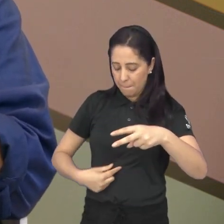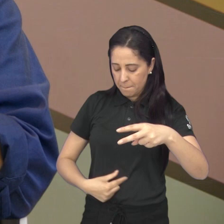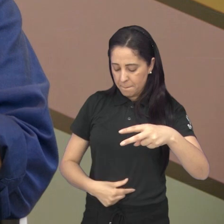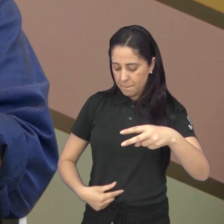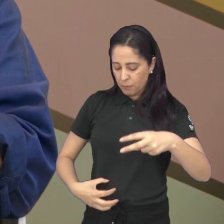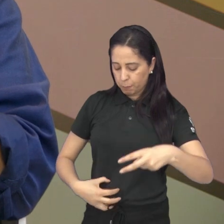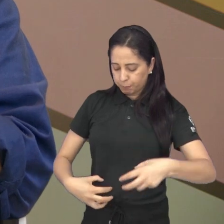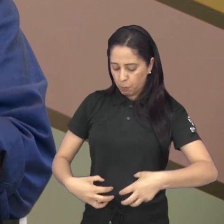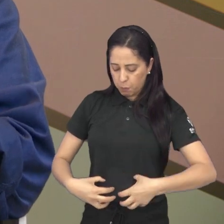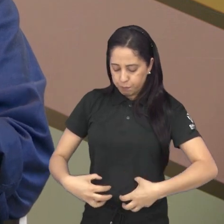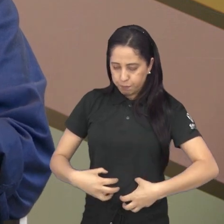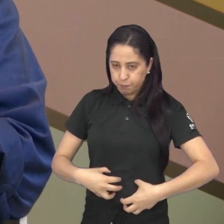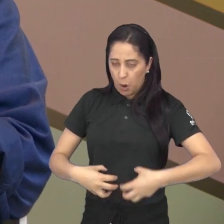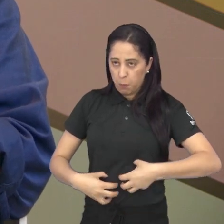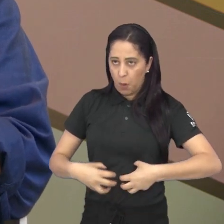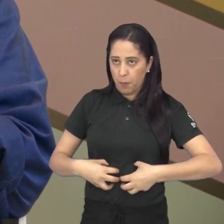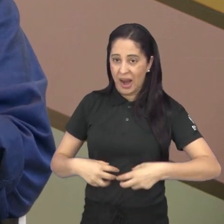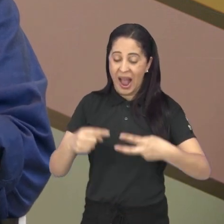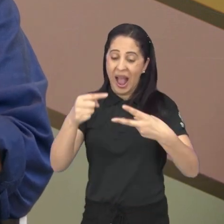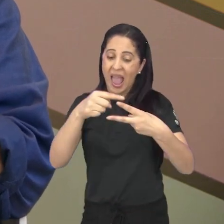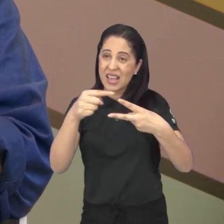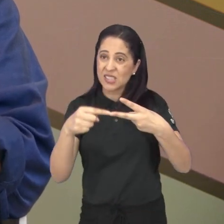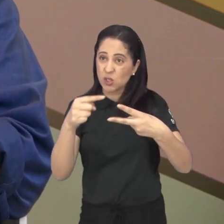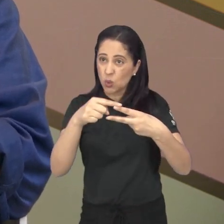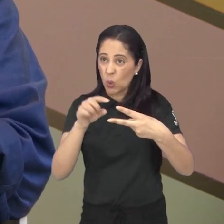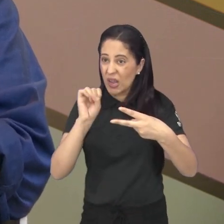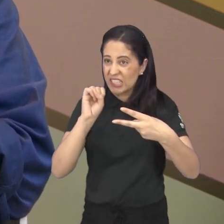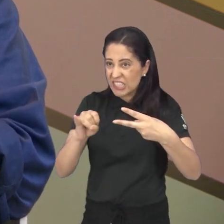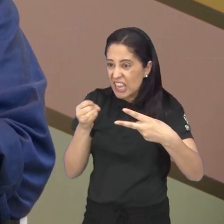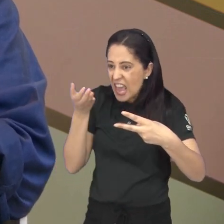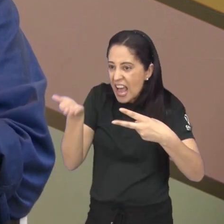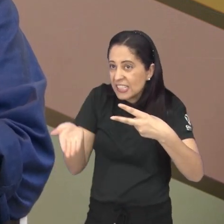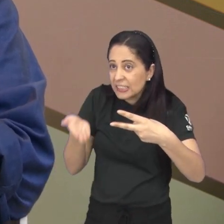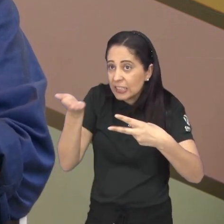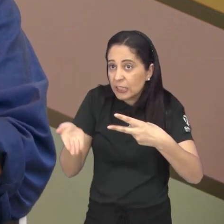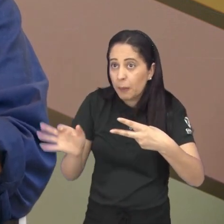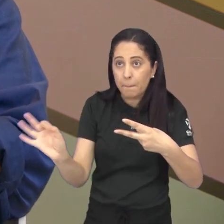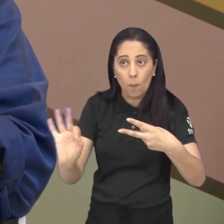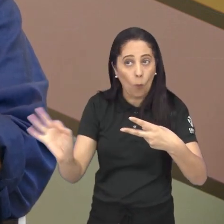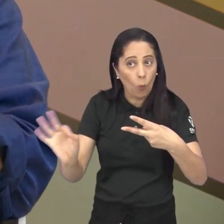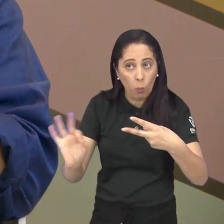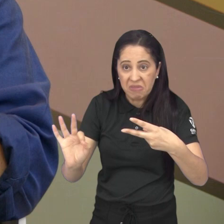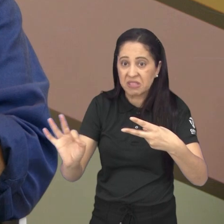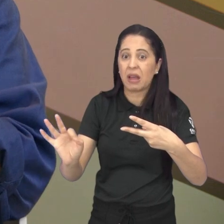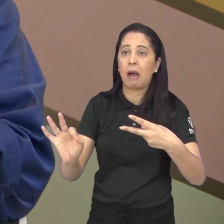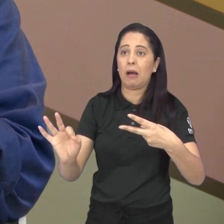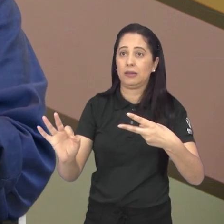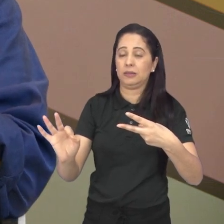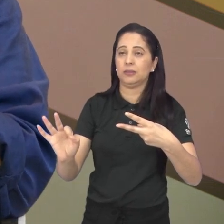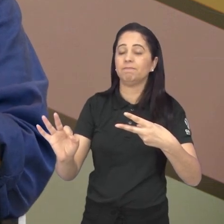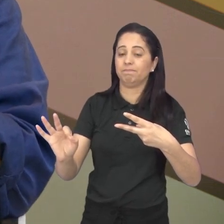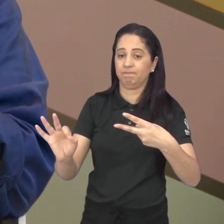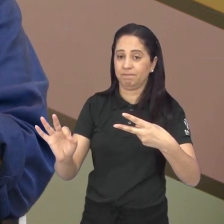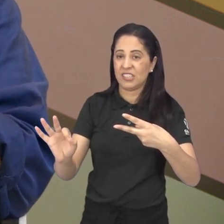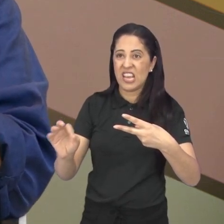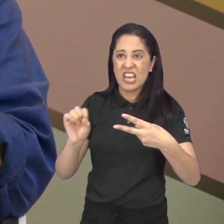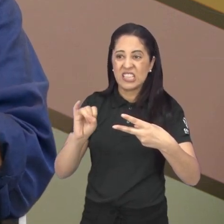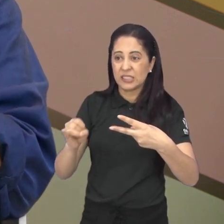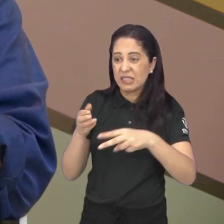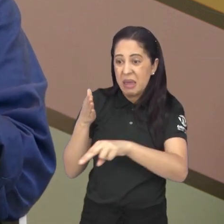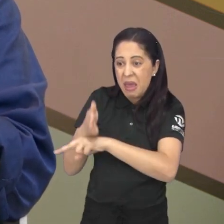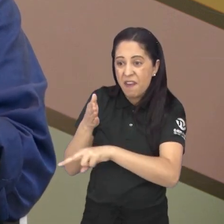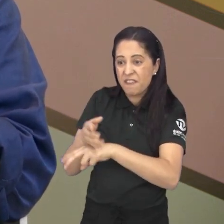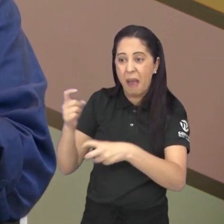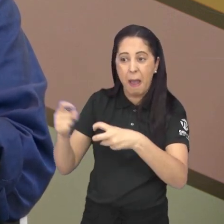intestino. Mas essas doenças, se não tiverem tratadas adequadamente, se não tiverem em remissão, se não tiverem com